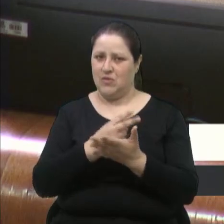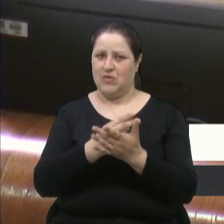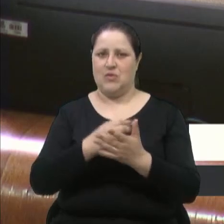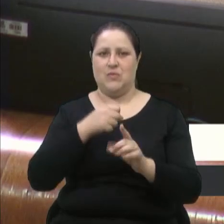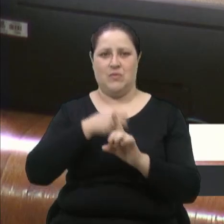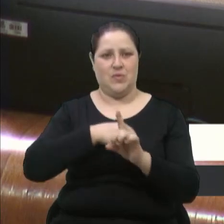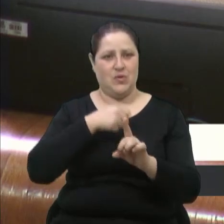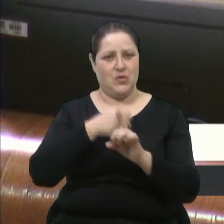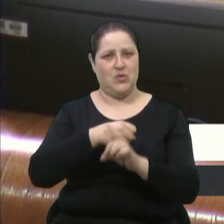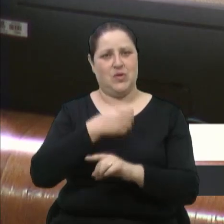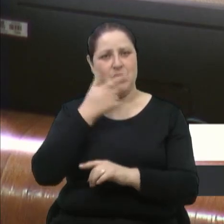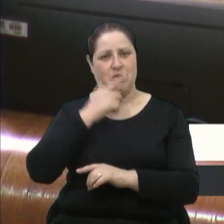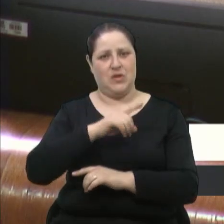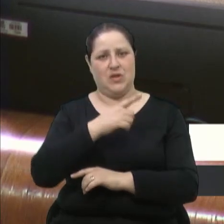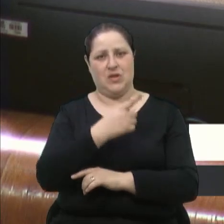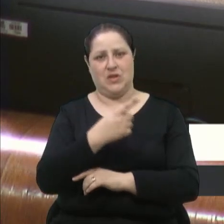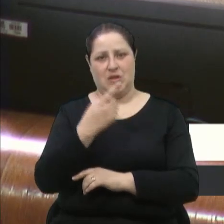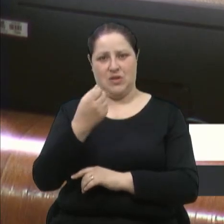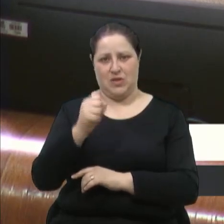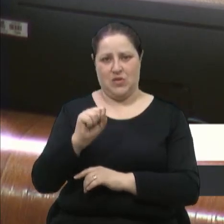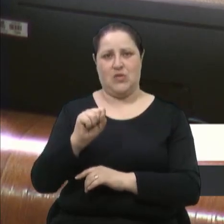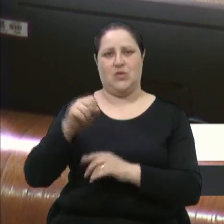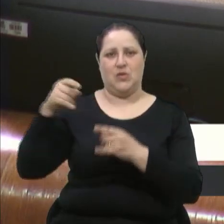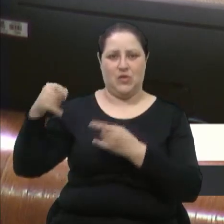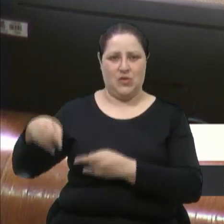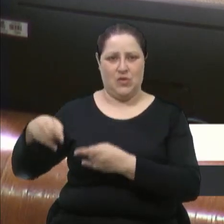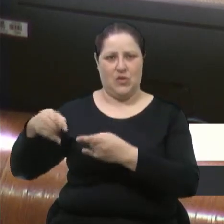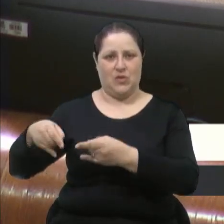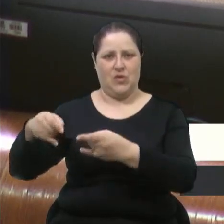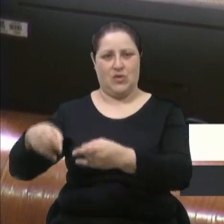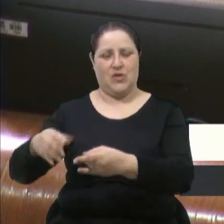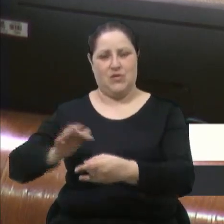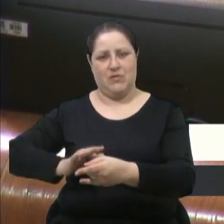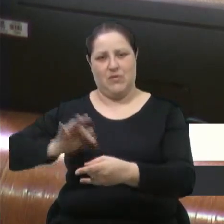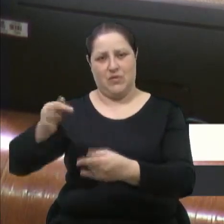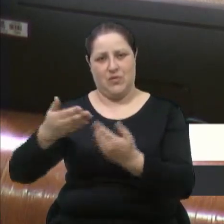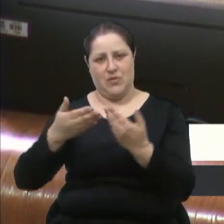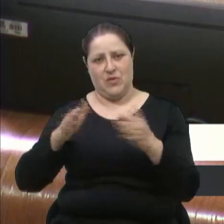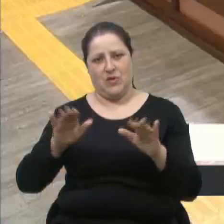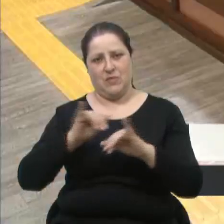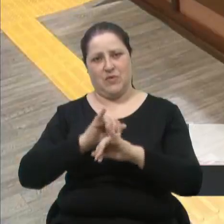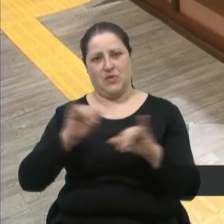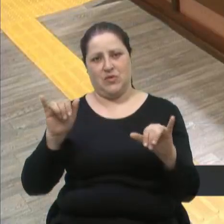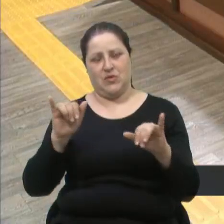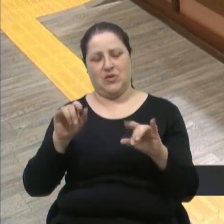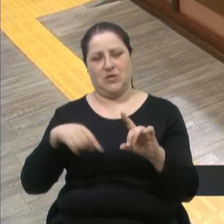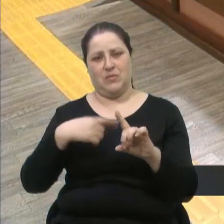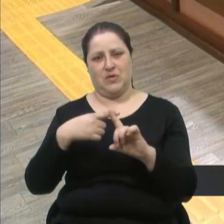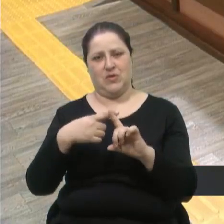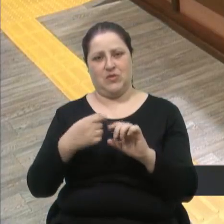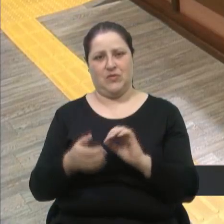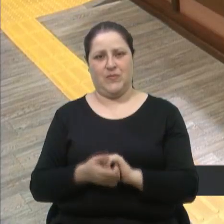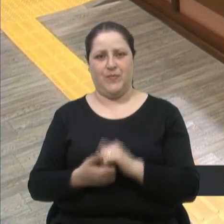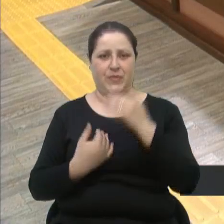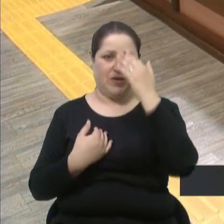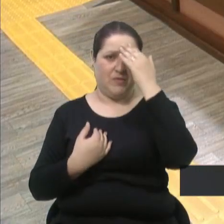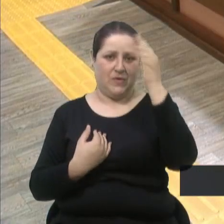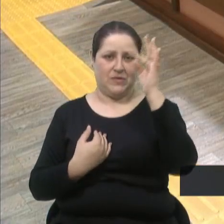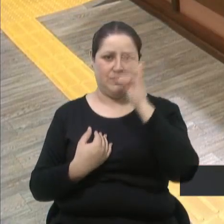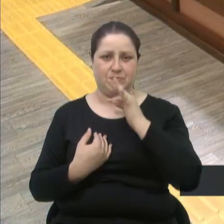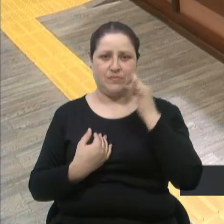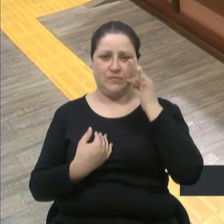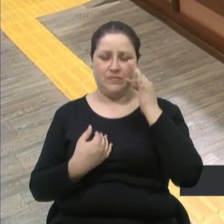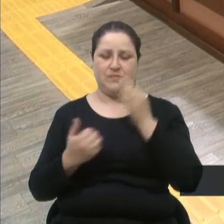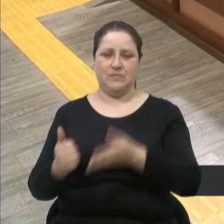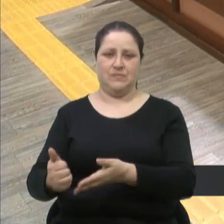leitos estejam em breve funcionando, mas essa notícia já é muito positiva. Obrigado, vereadora Tatiane, pela contribuição.